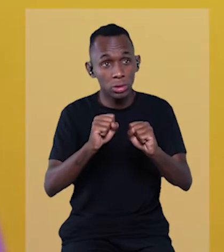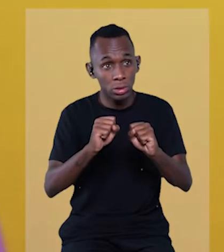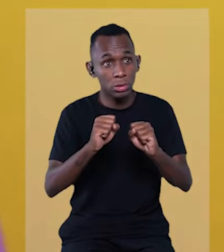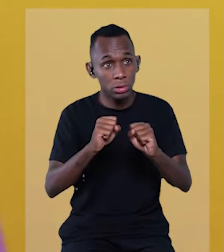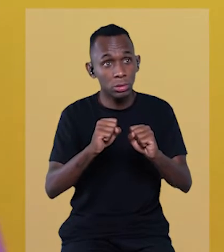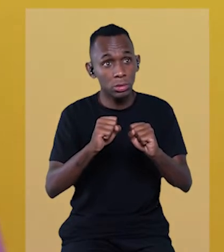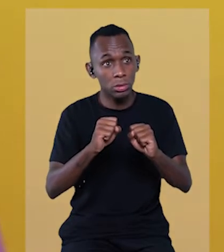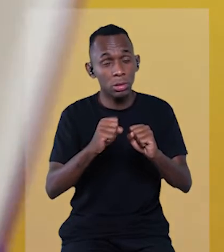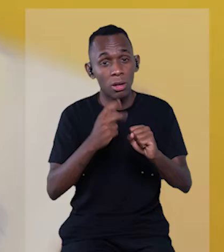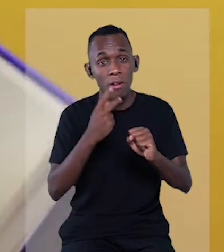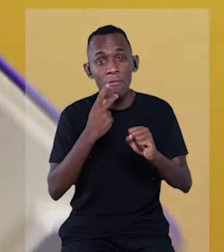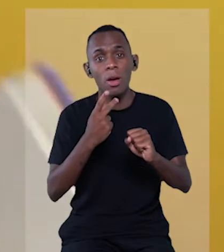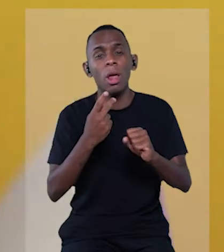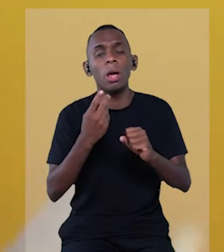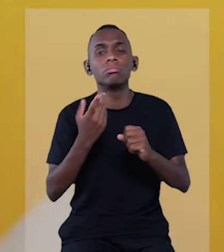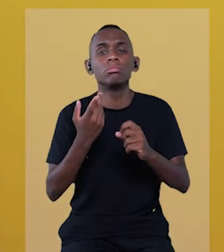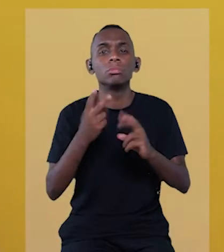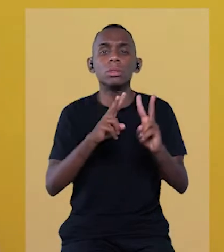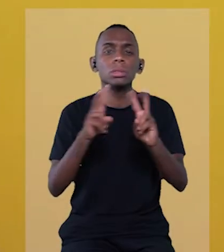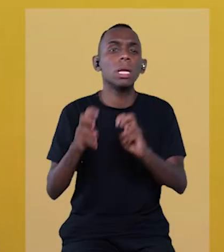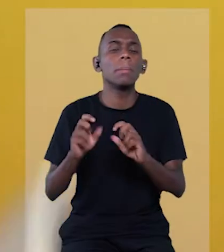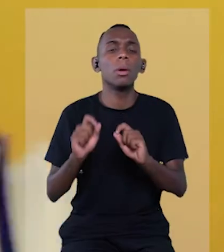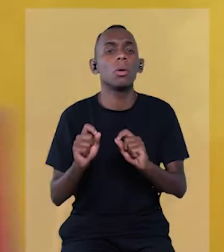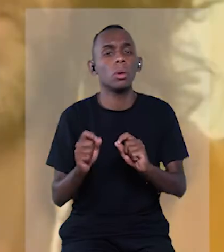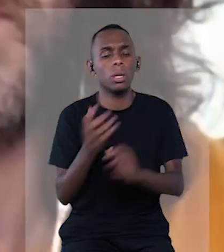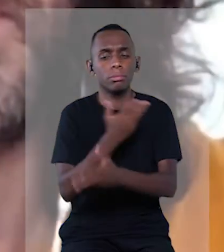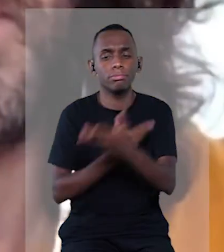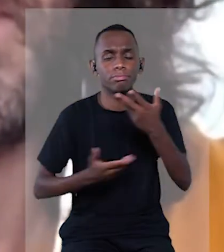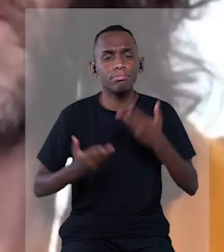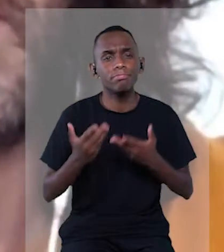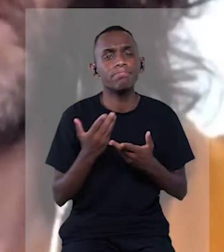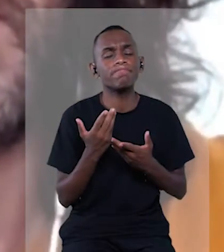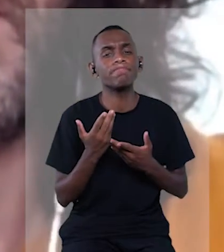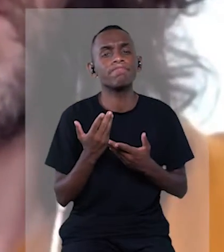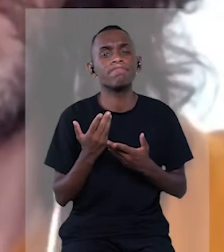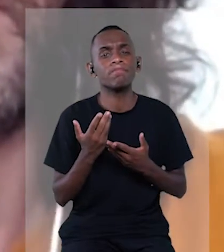um pouco nisso que você traz, né,